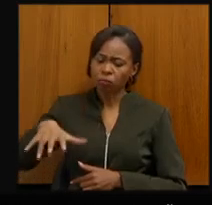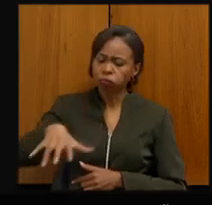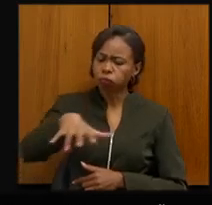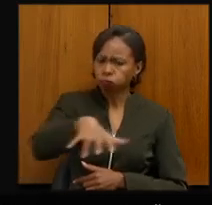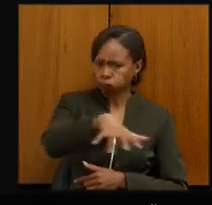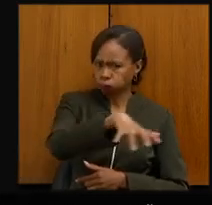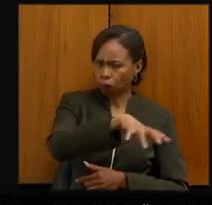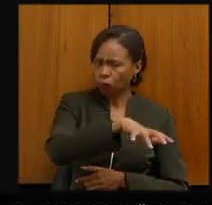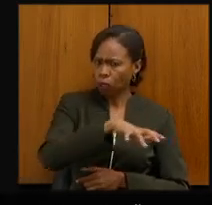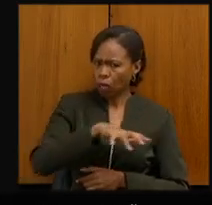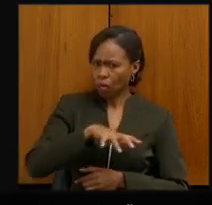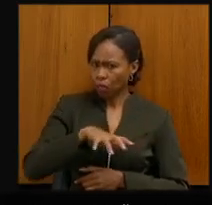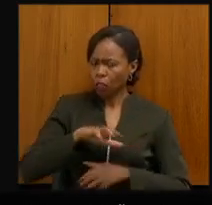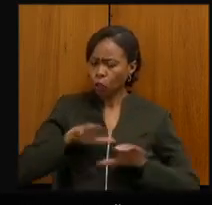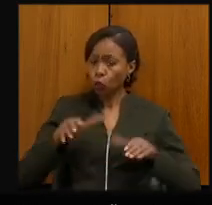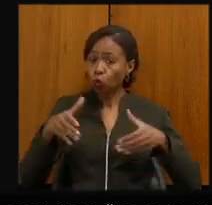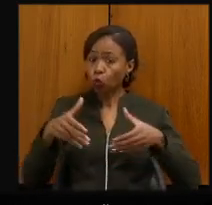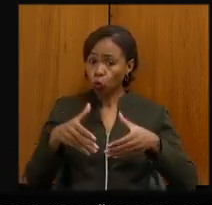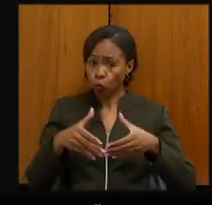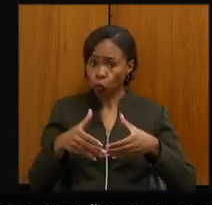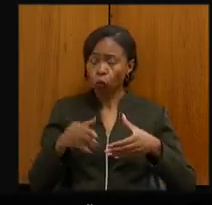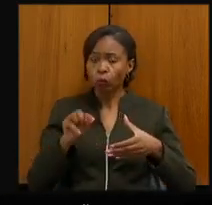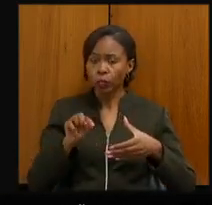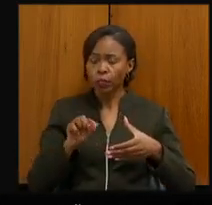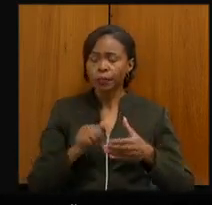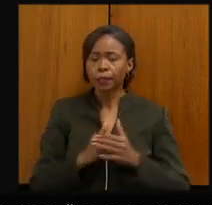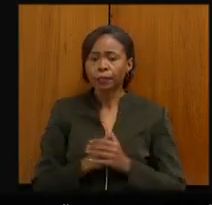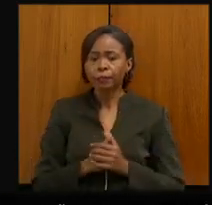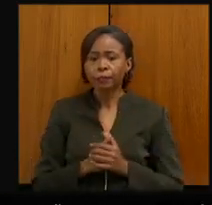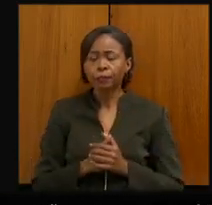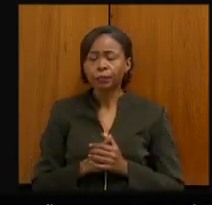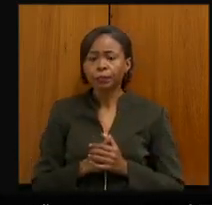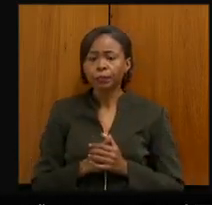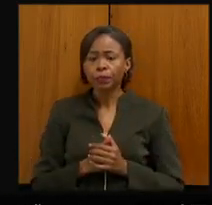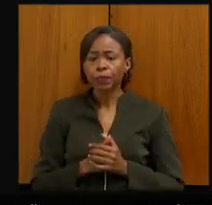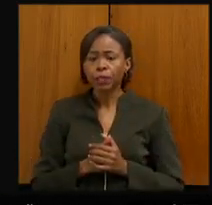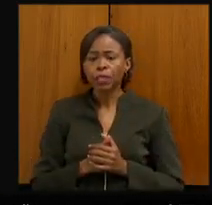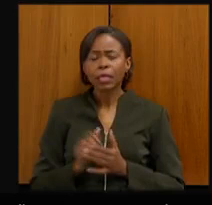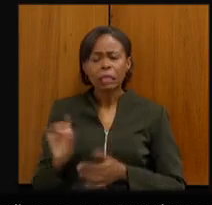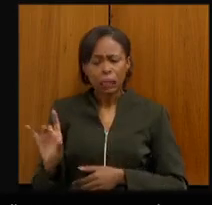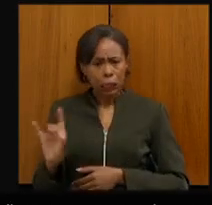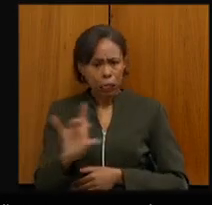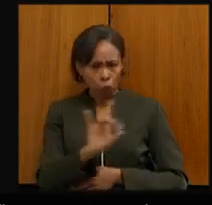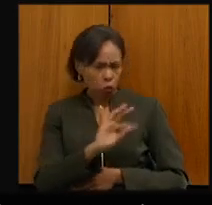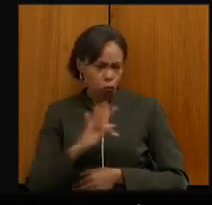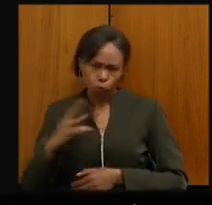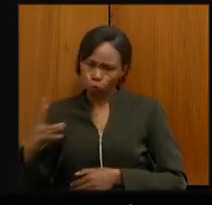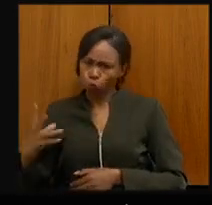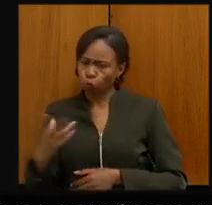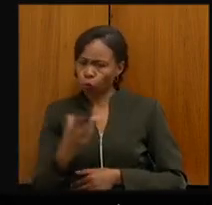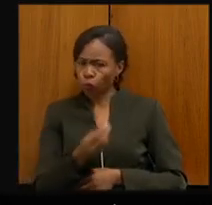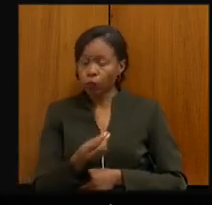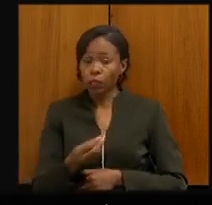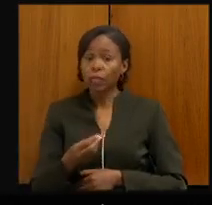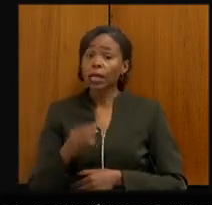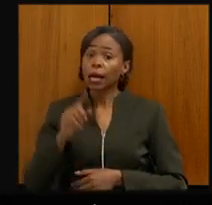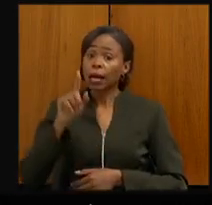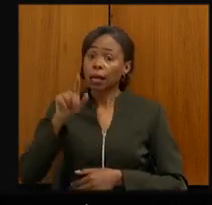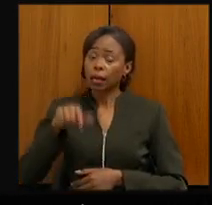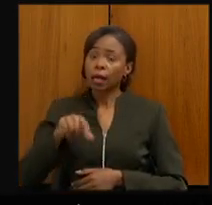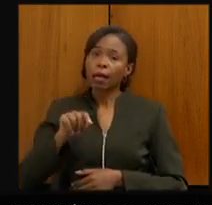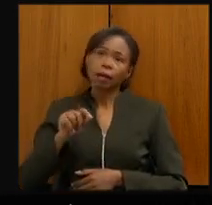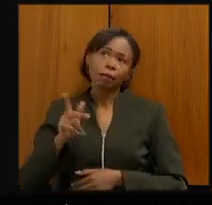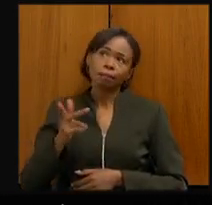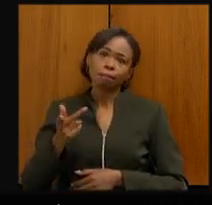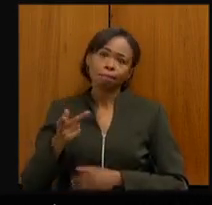sangradouro né Caraíbas também comunidades que todas as comunidades hoje são